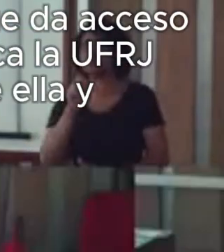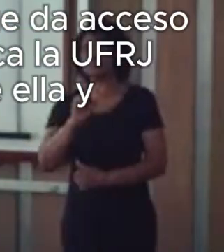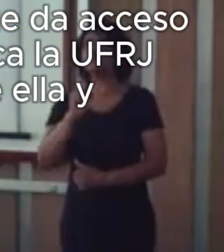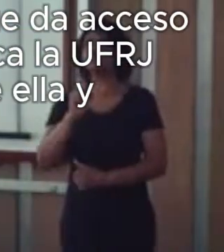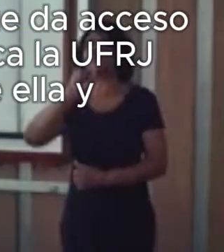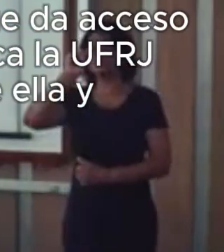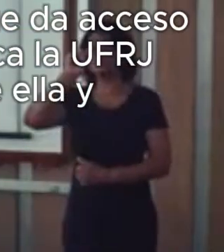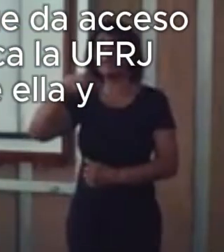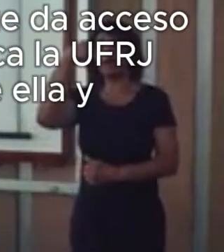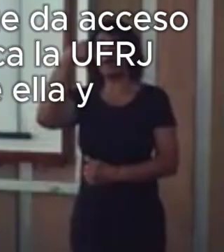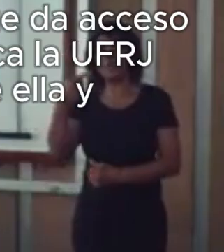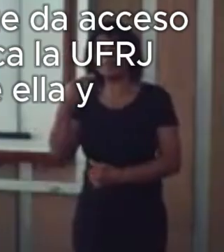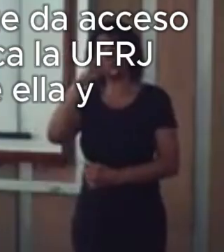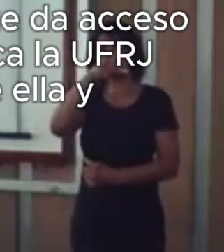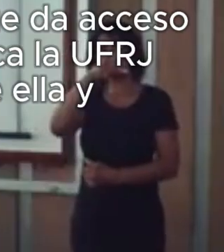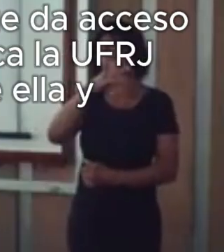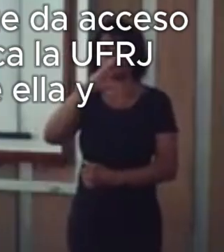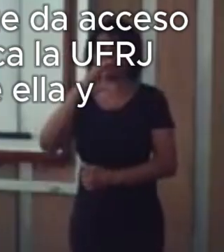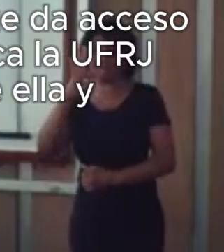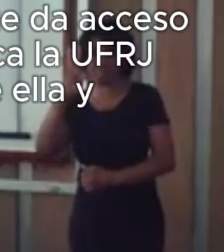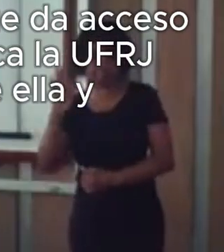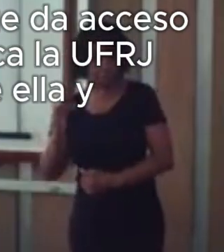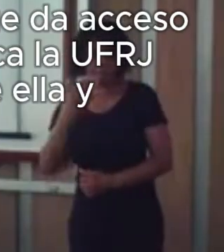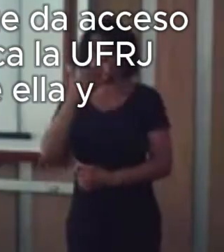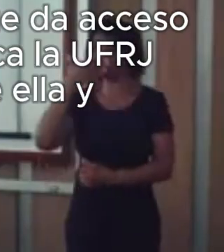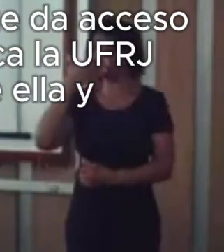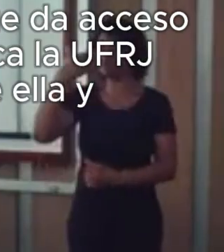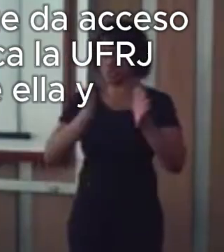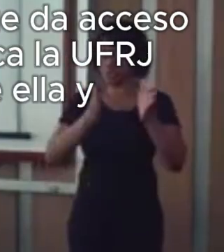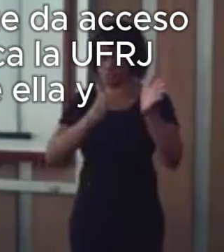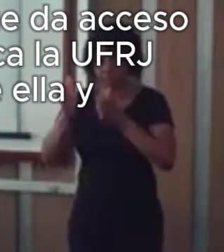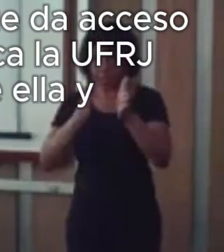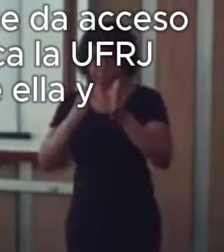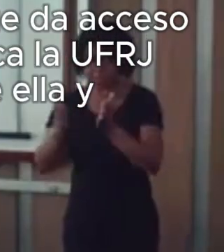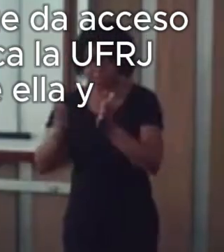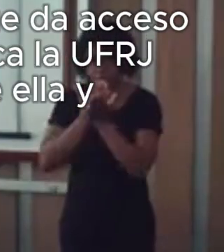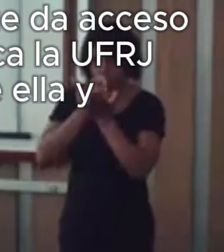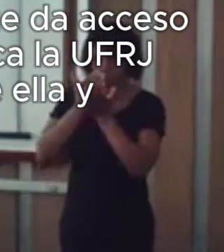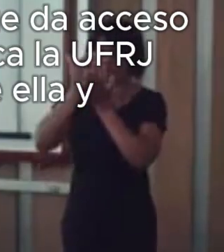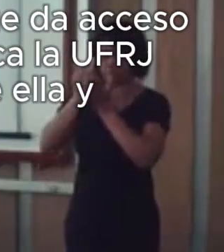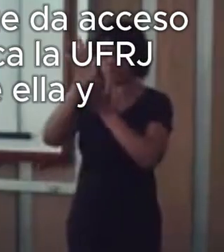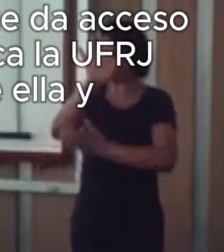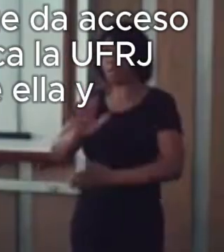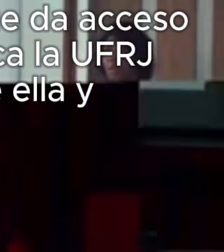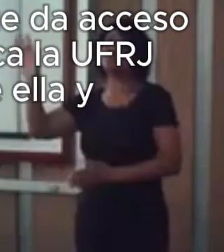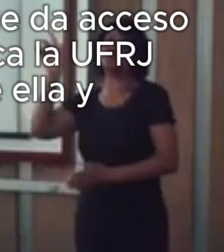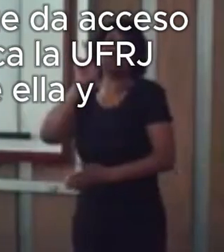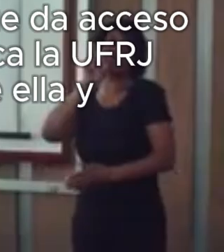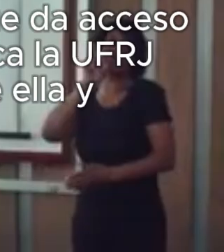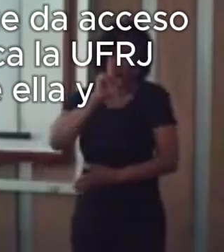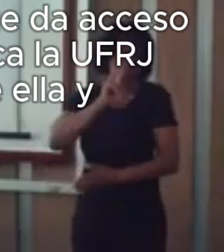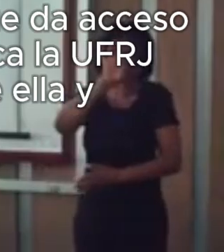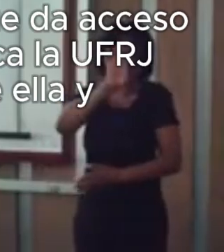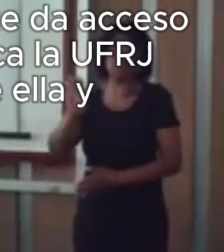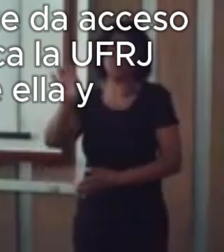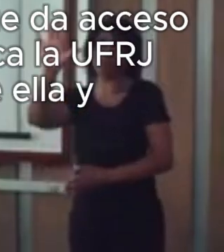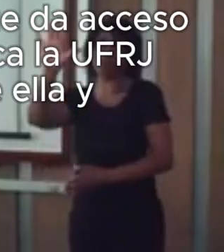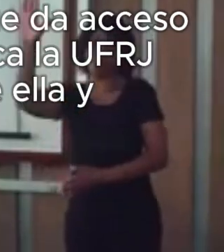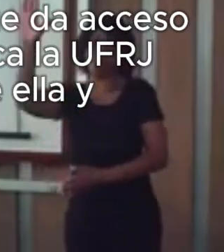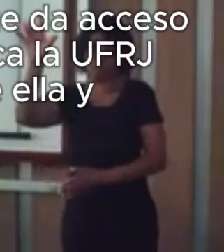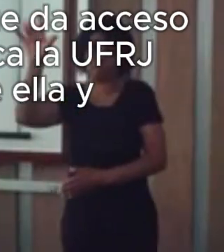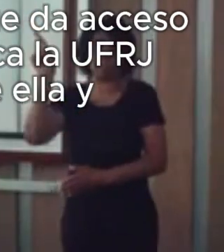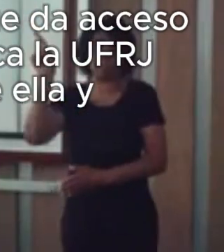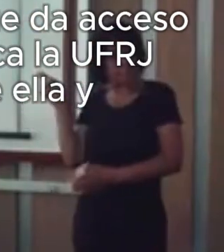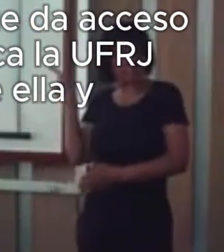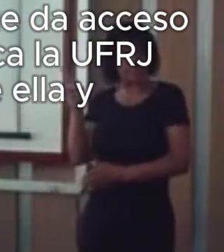depois fizemos o PCT, que é o pedido que dá acesso às fases nacionais nos Estados Unidos e na Europa. Isso aqui,